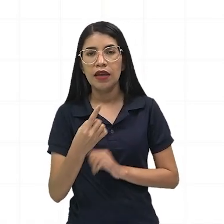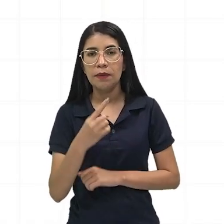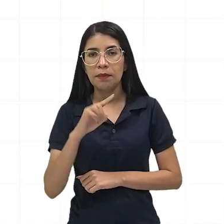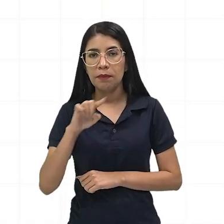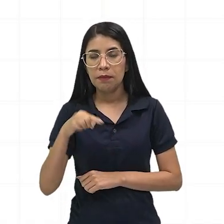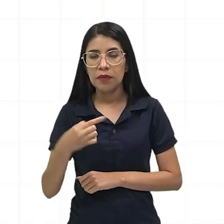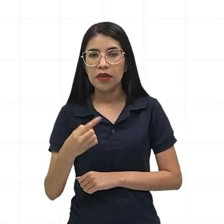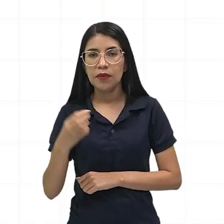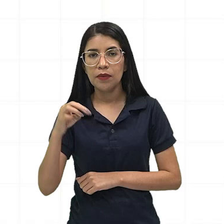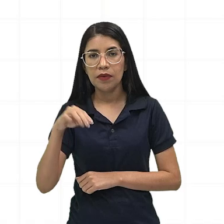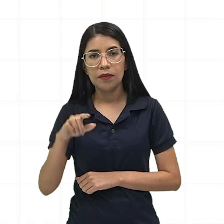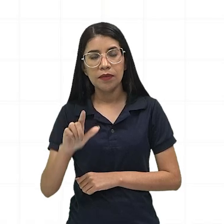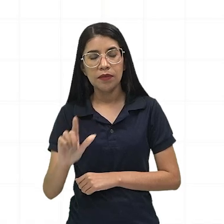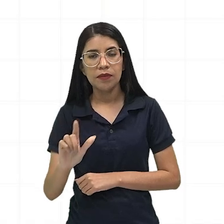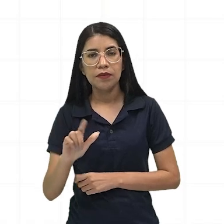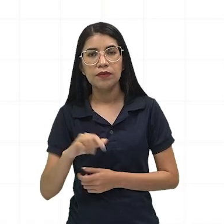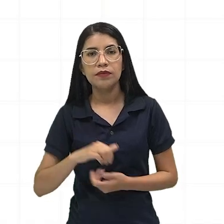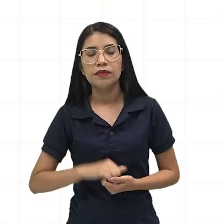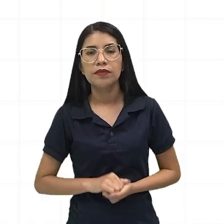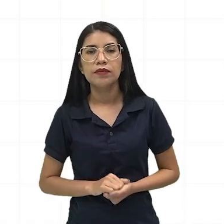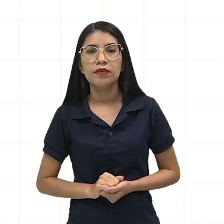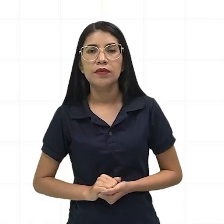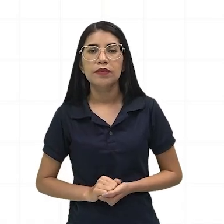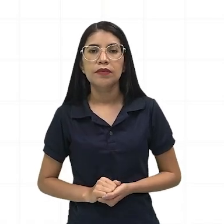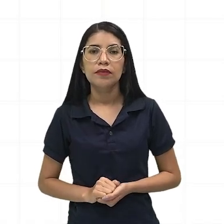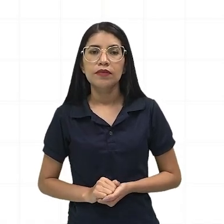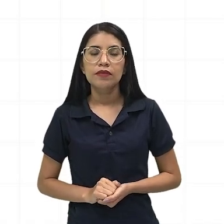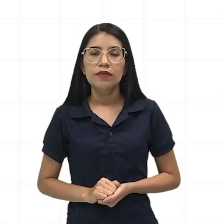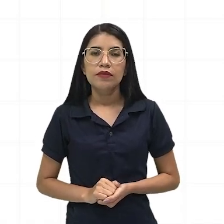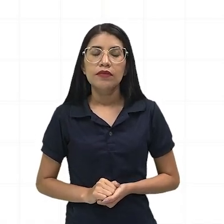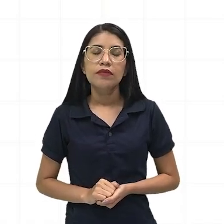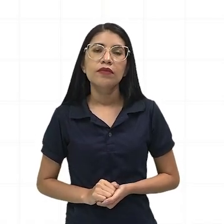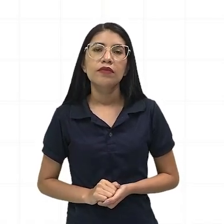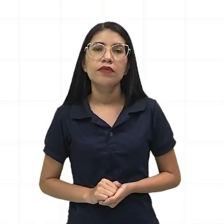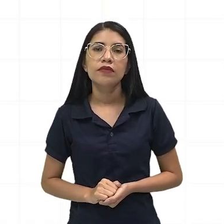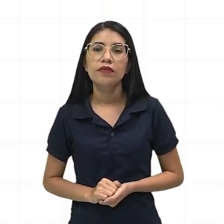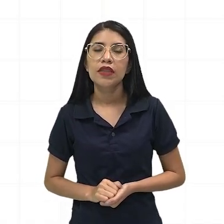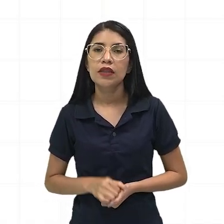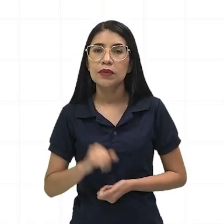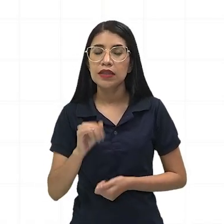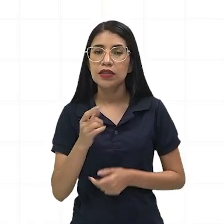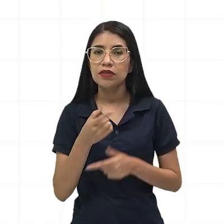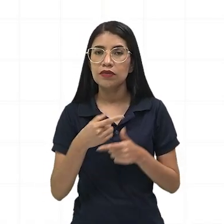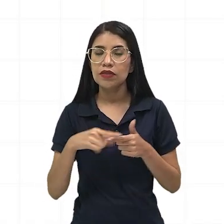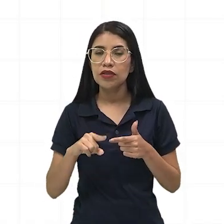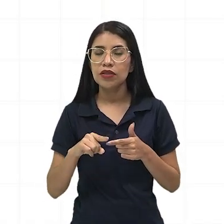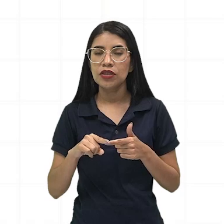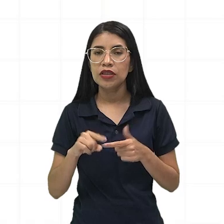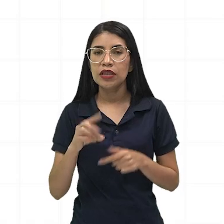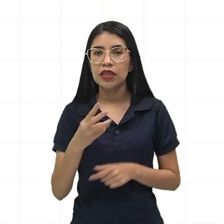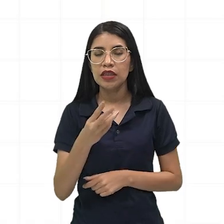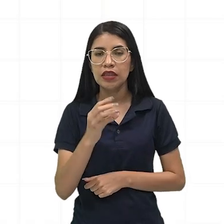1000 ml. Tá? Então, se você dividir 30 por 1000,